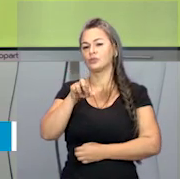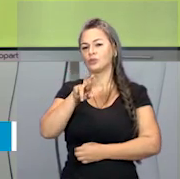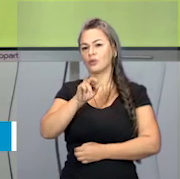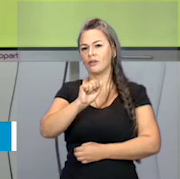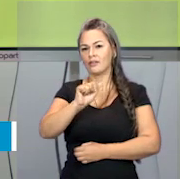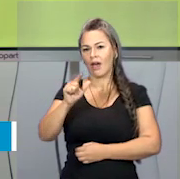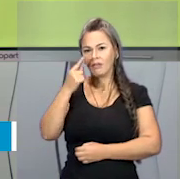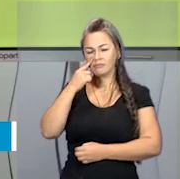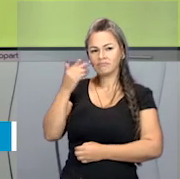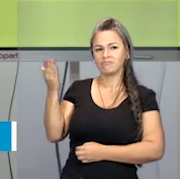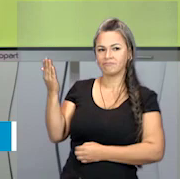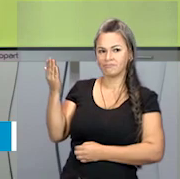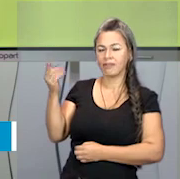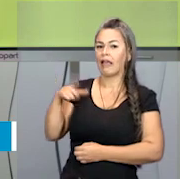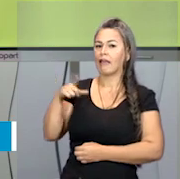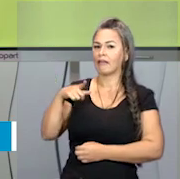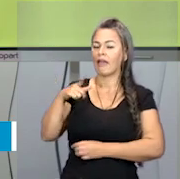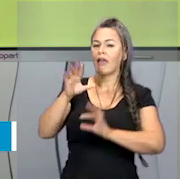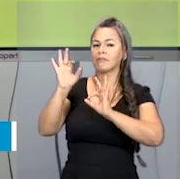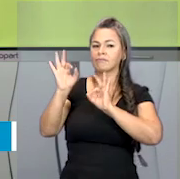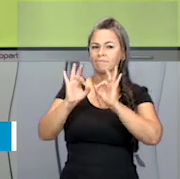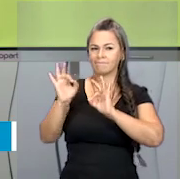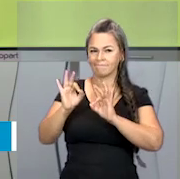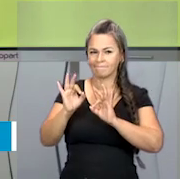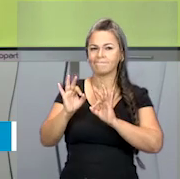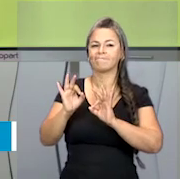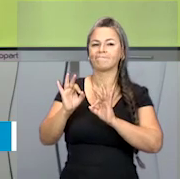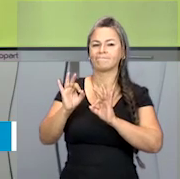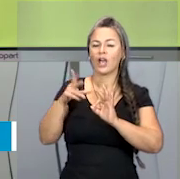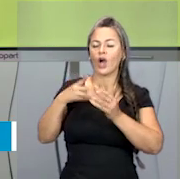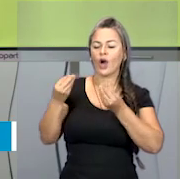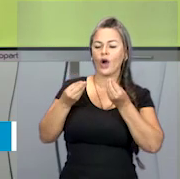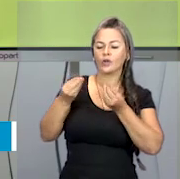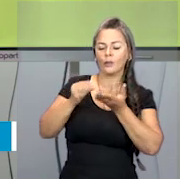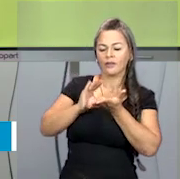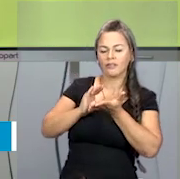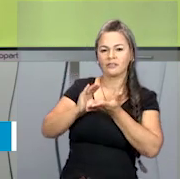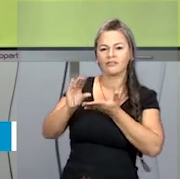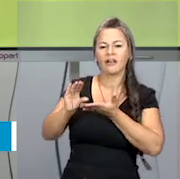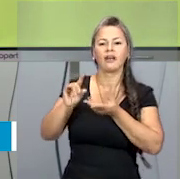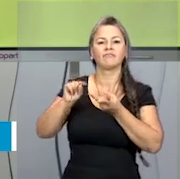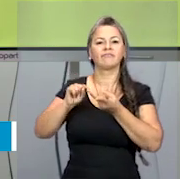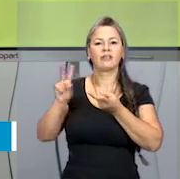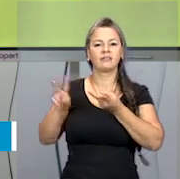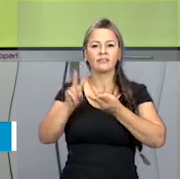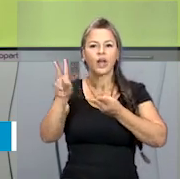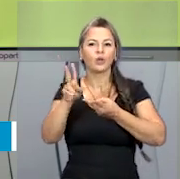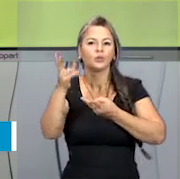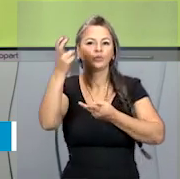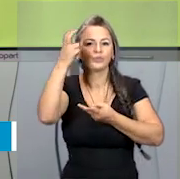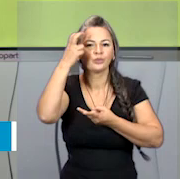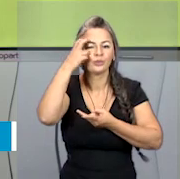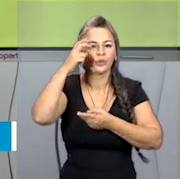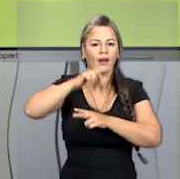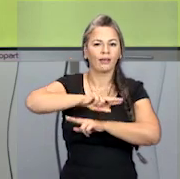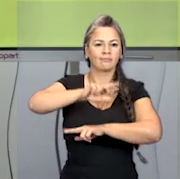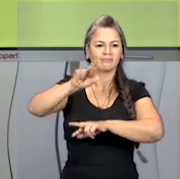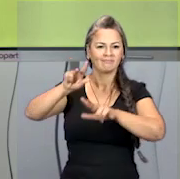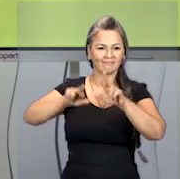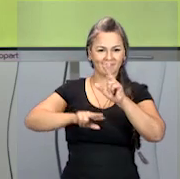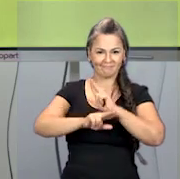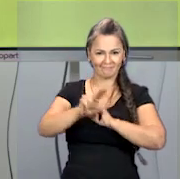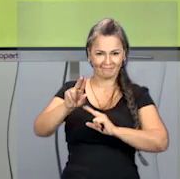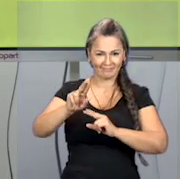condição socioeconômica da sociedade, e a distribuição da renda, a estratificação social, dentre outros. Então aqui nós vemos